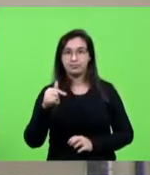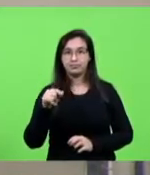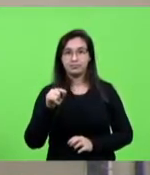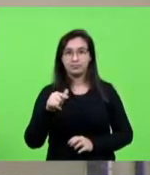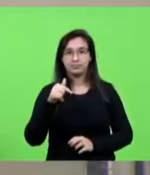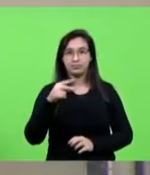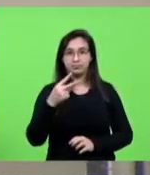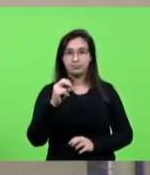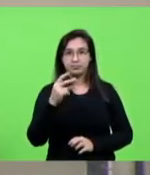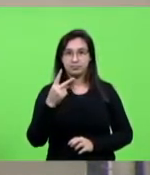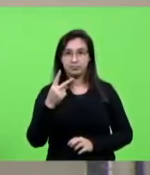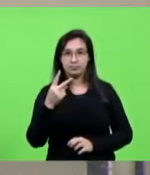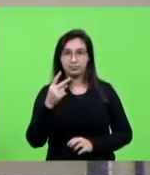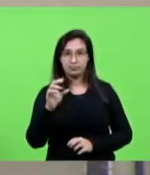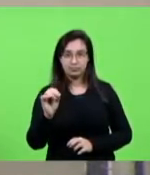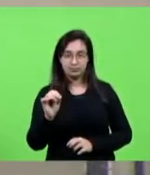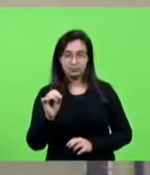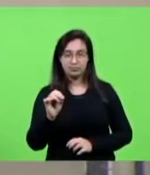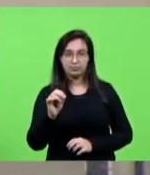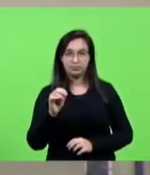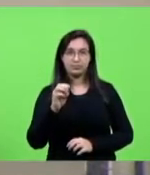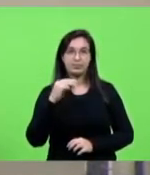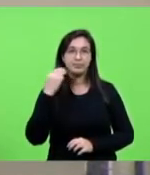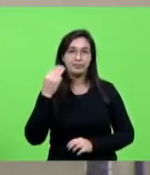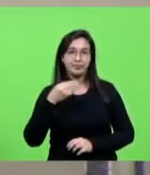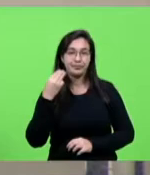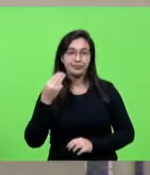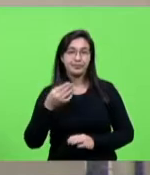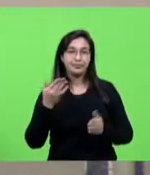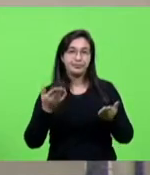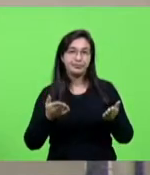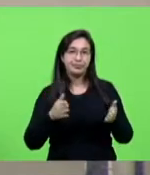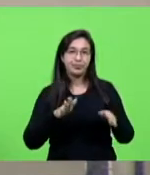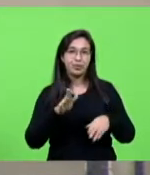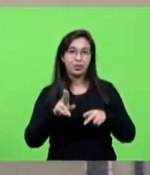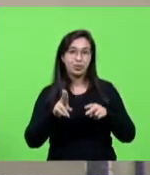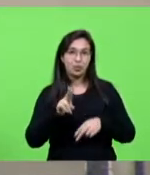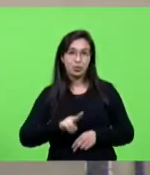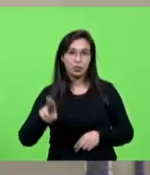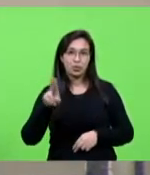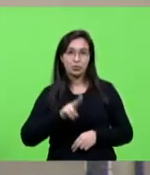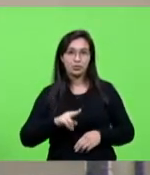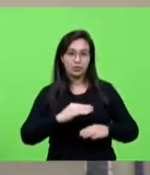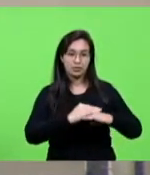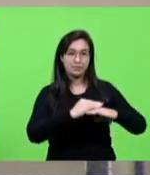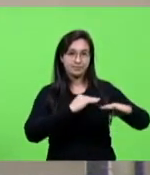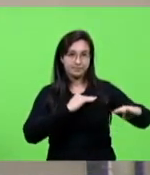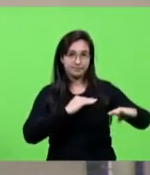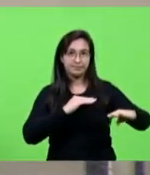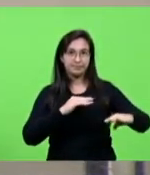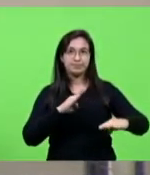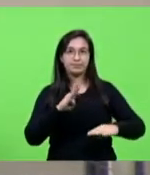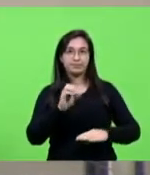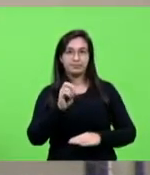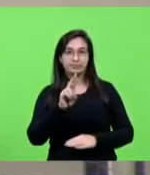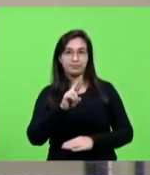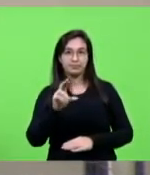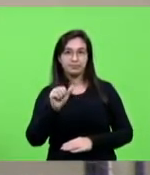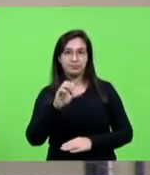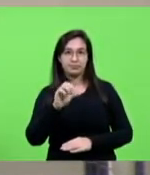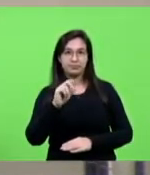227.7/2019, autor deputado Márcio Machado, dispõe sobre o uso de asfalto adicionado com borracha proveniente da reciclagem de